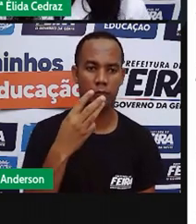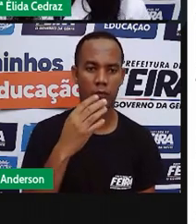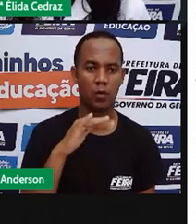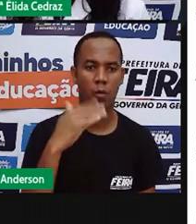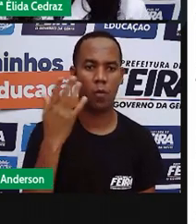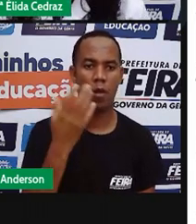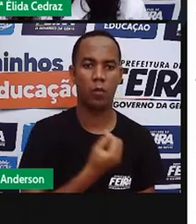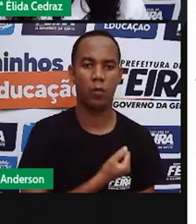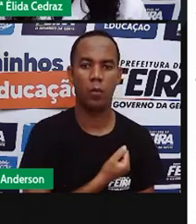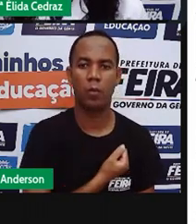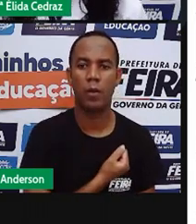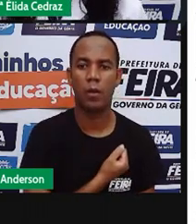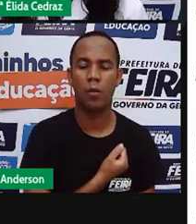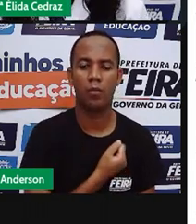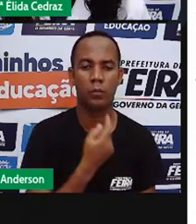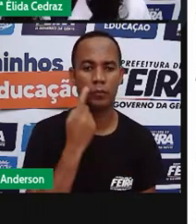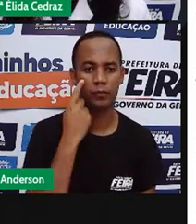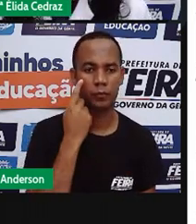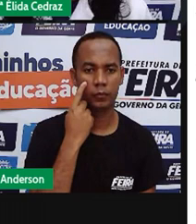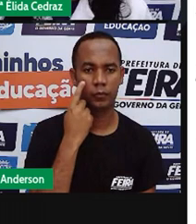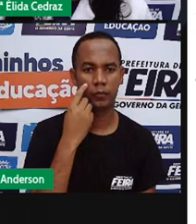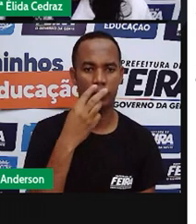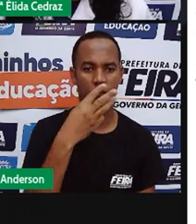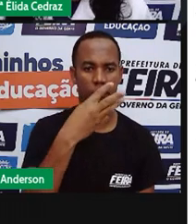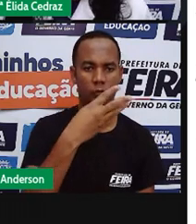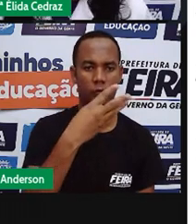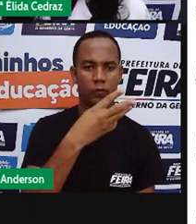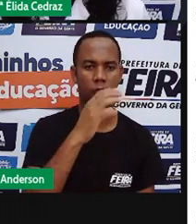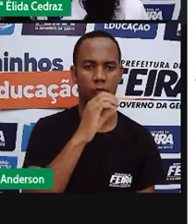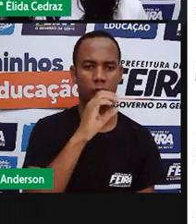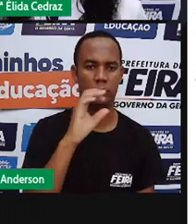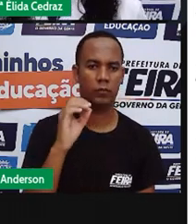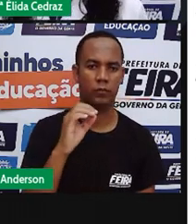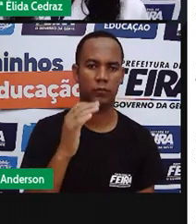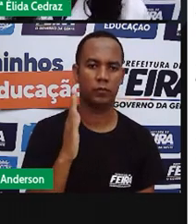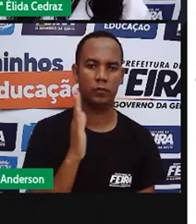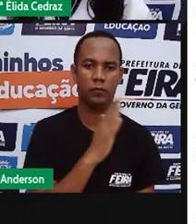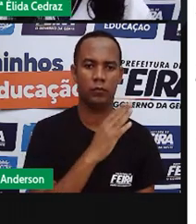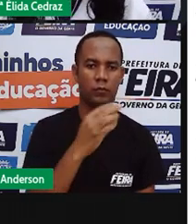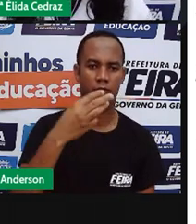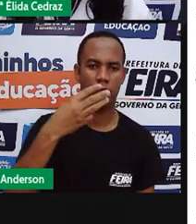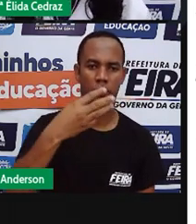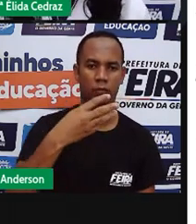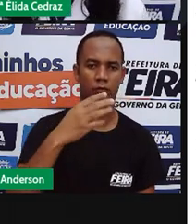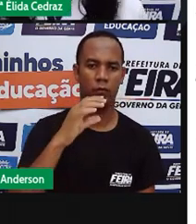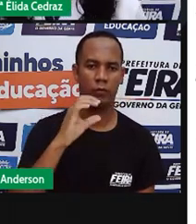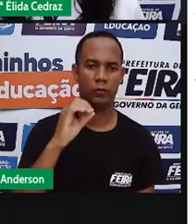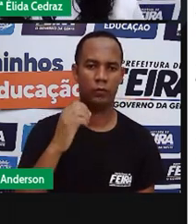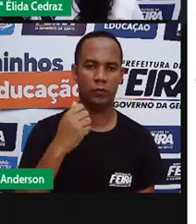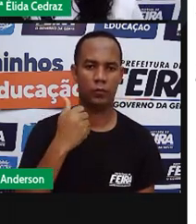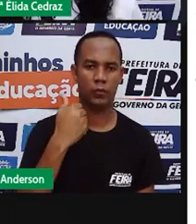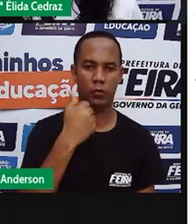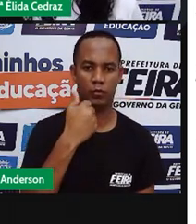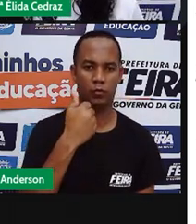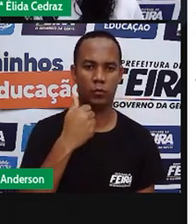Qual vai ser o primeiro número? 300, 301,